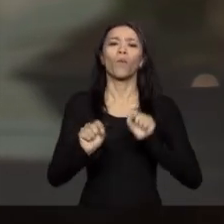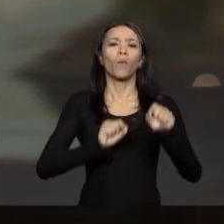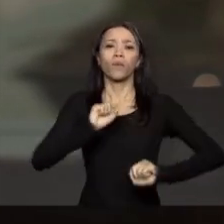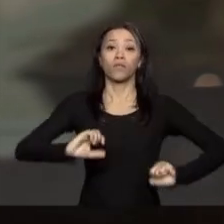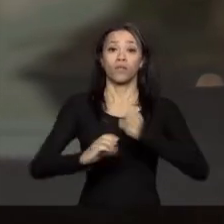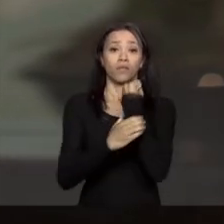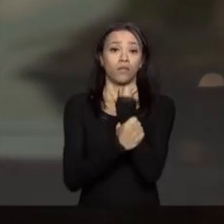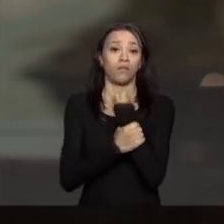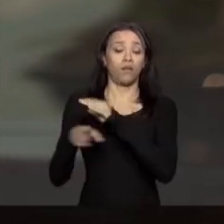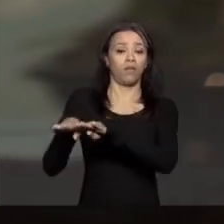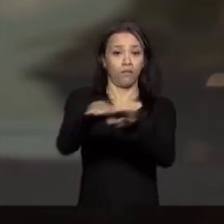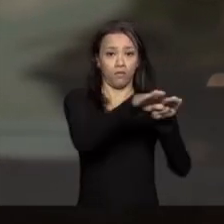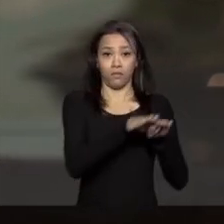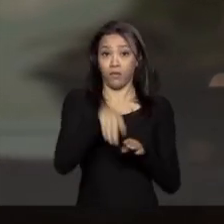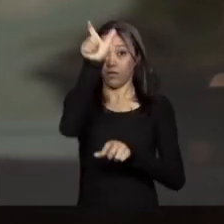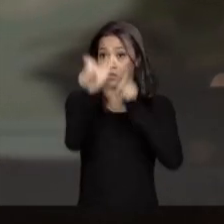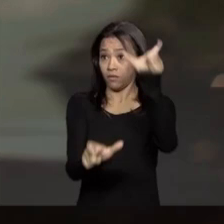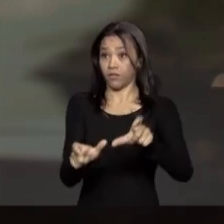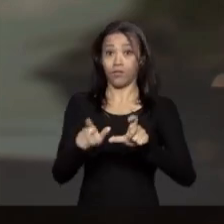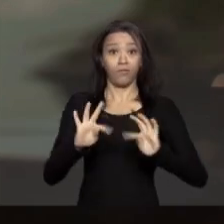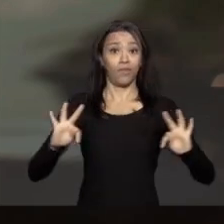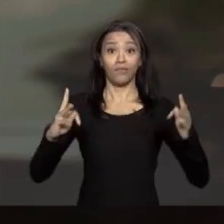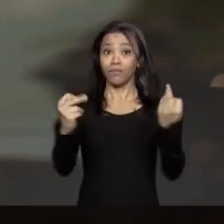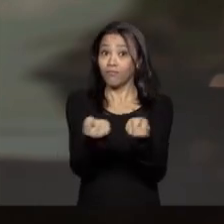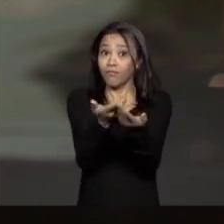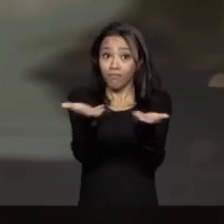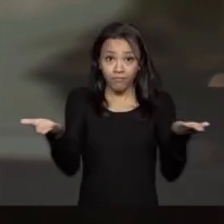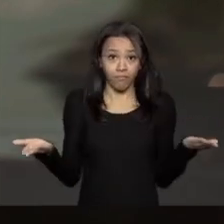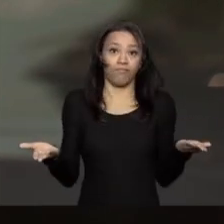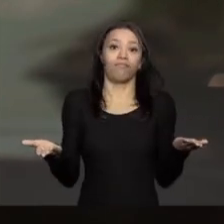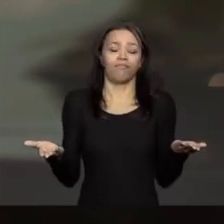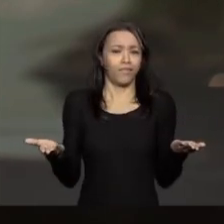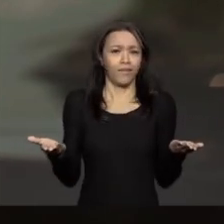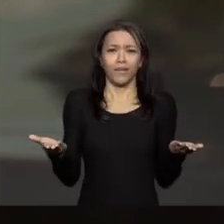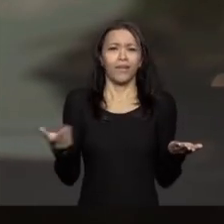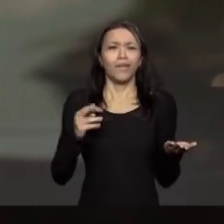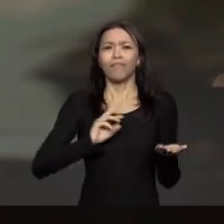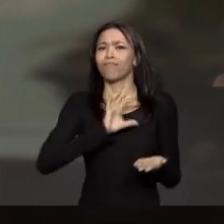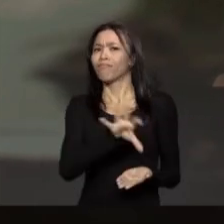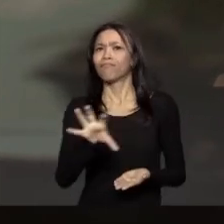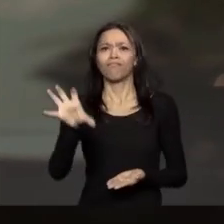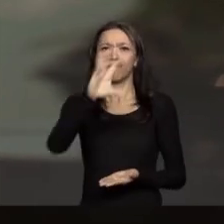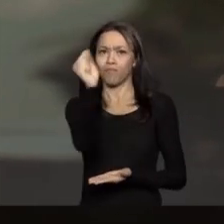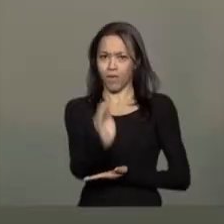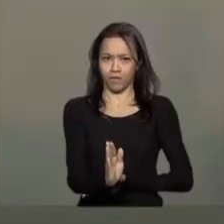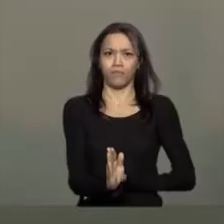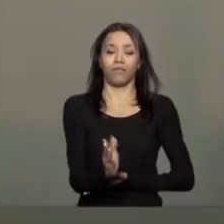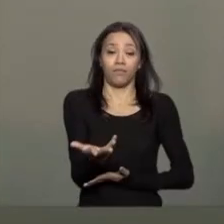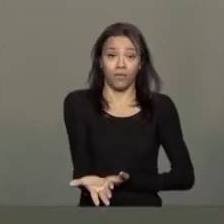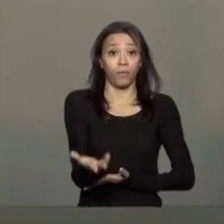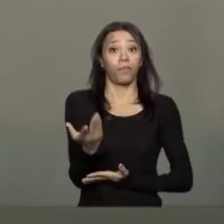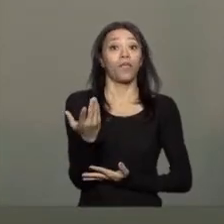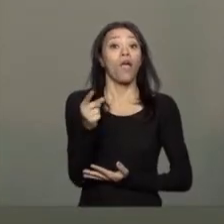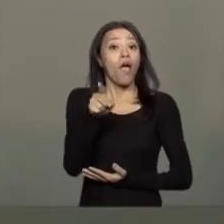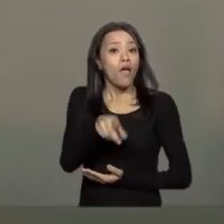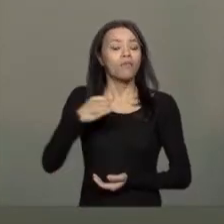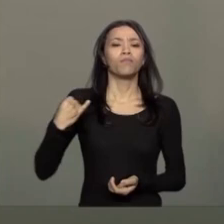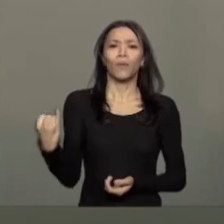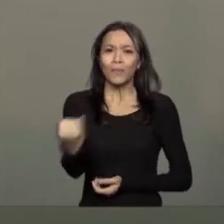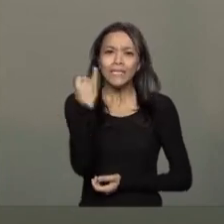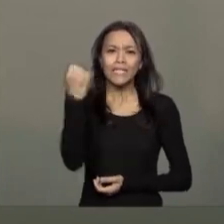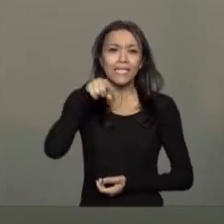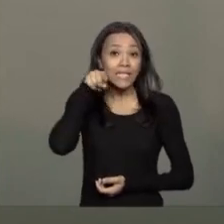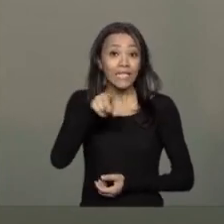garantir igualdade de oportunidades para todos e em todas as regiões daí a